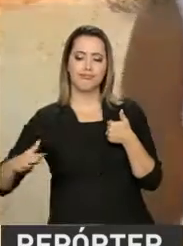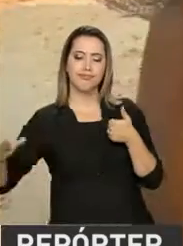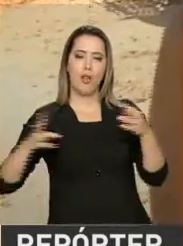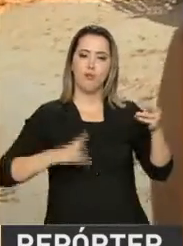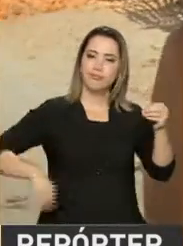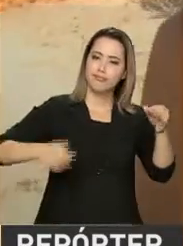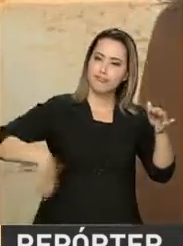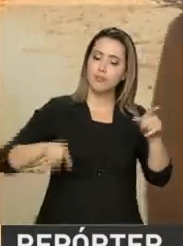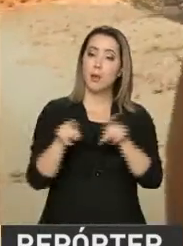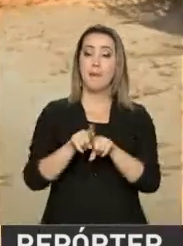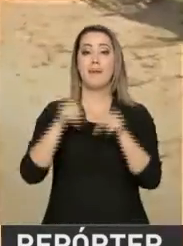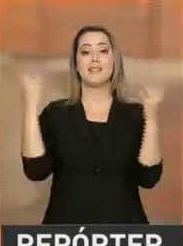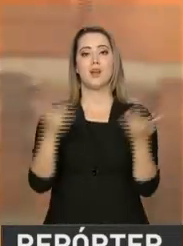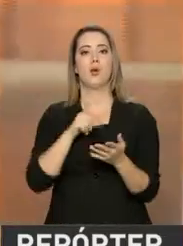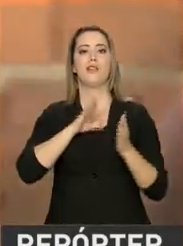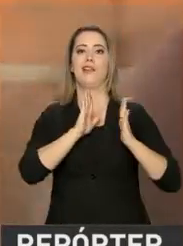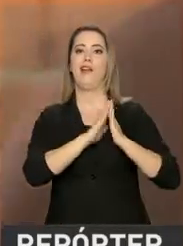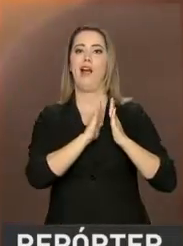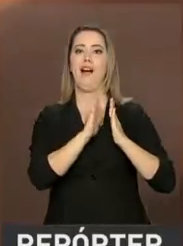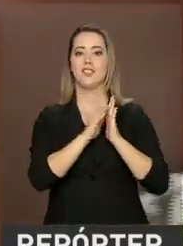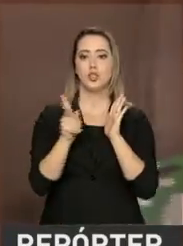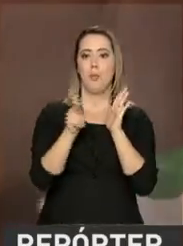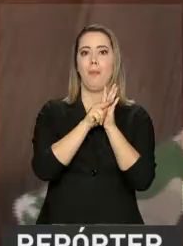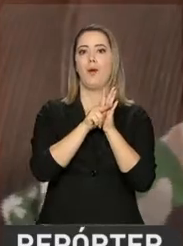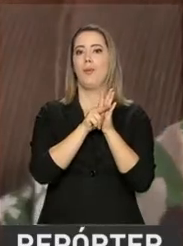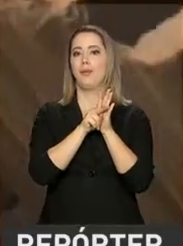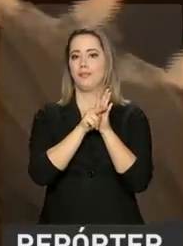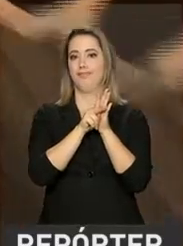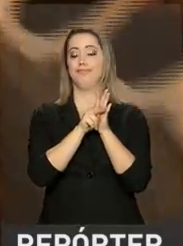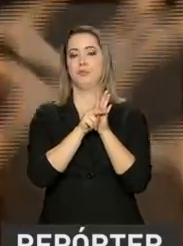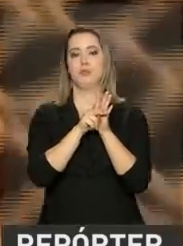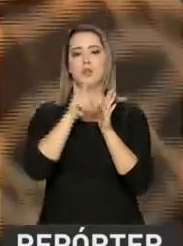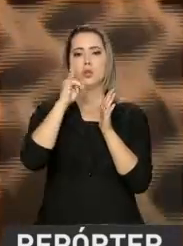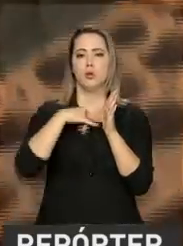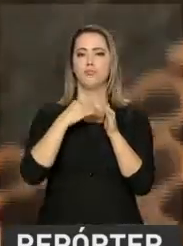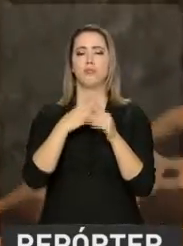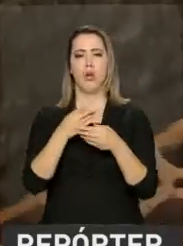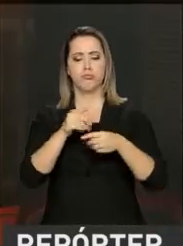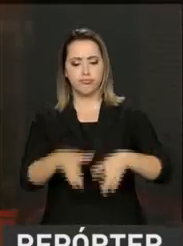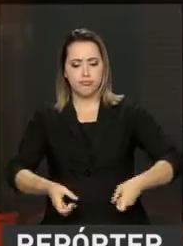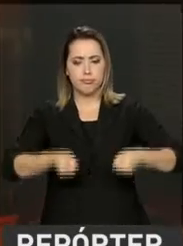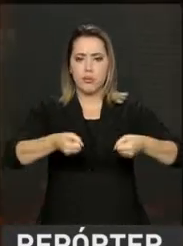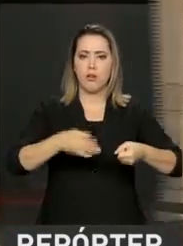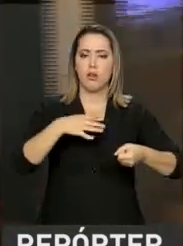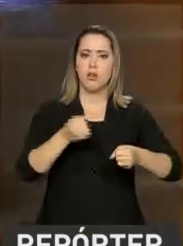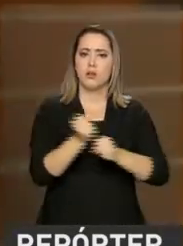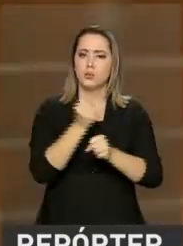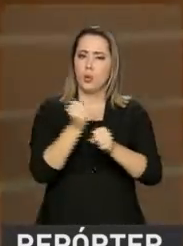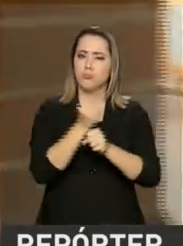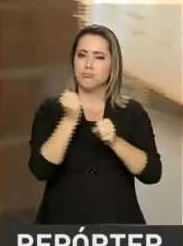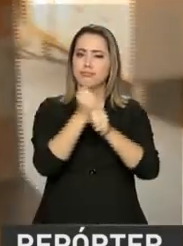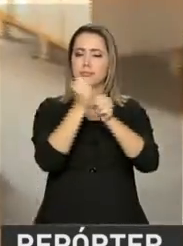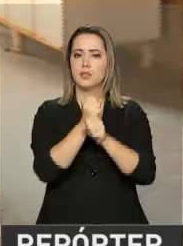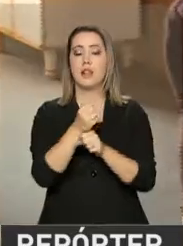é que agora kozma tem casa própria o processo não foi fácil de jolo a tijolo ela levou dez anos para erguer